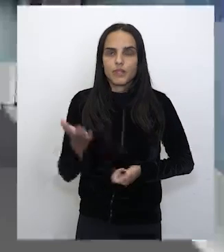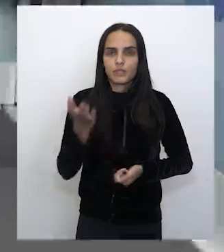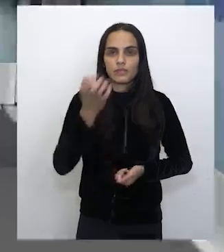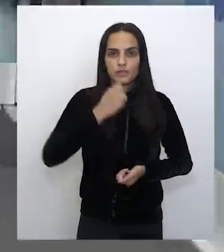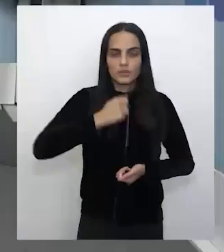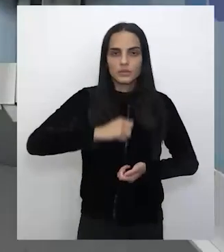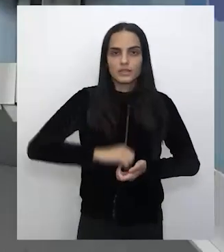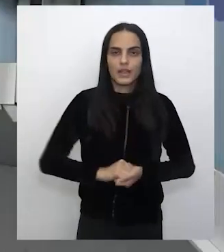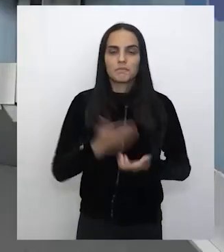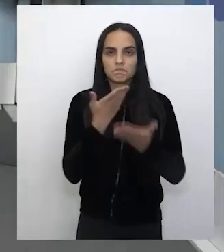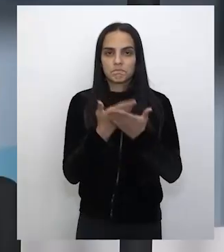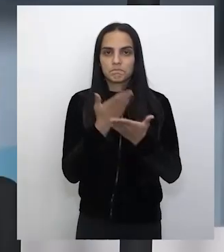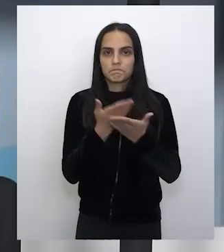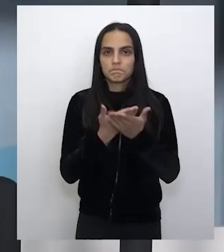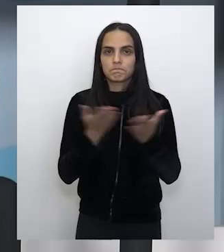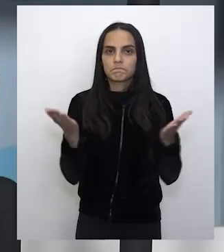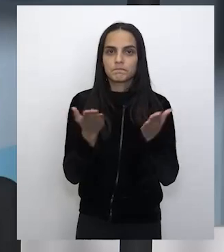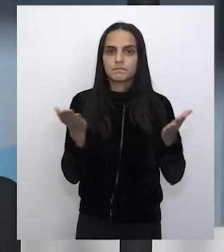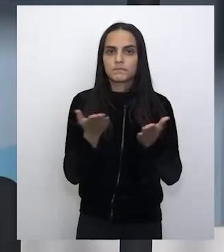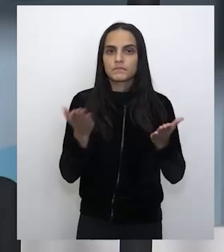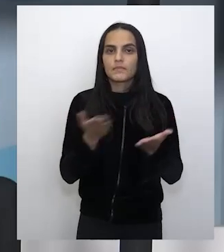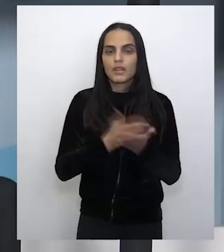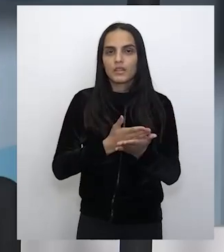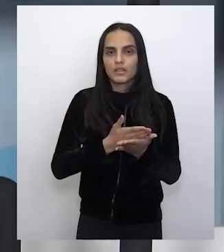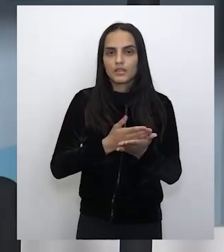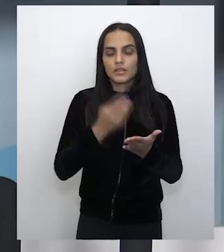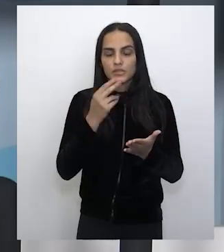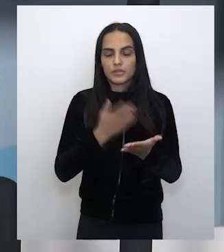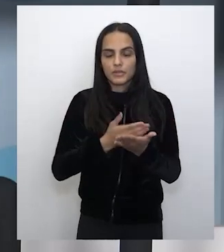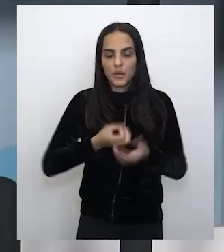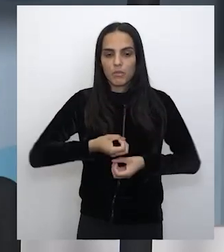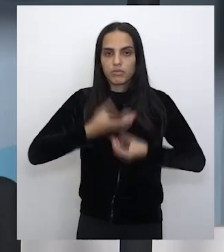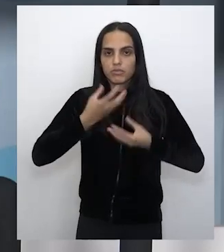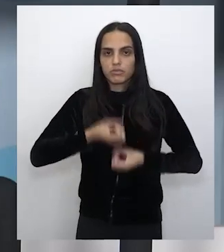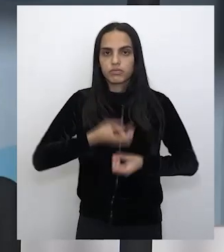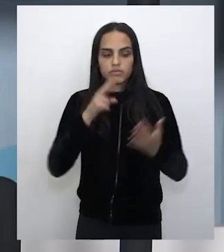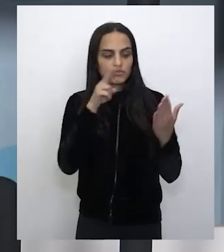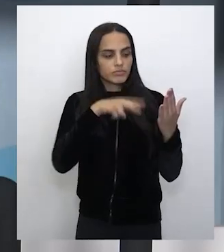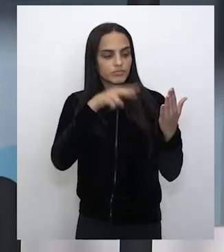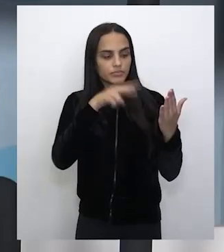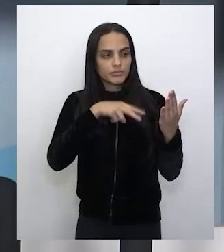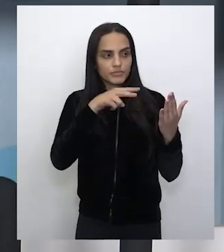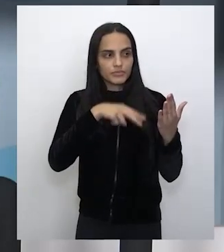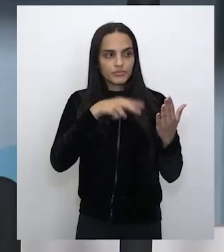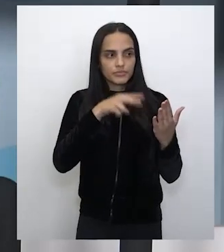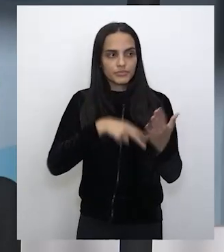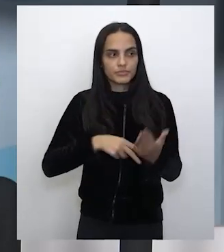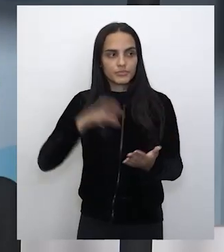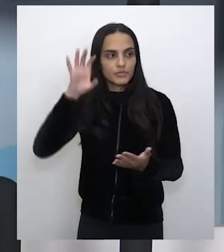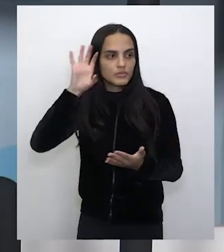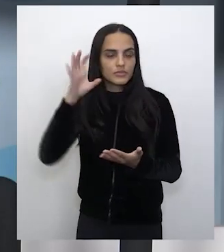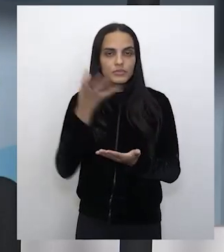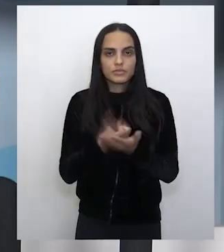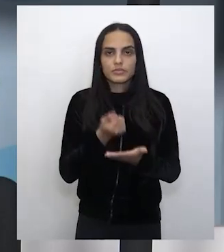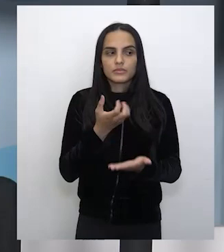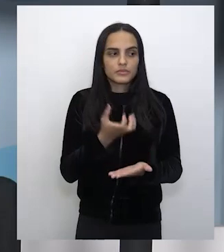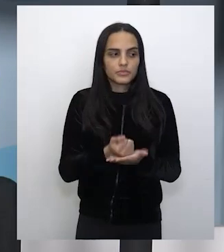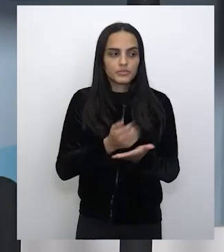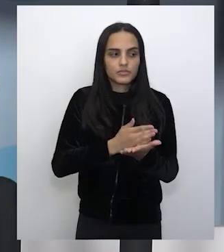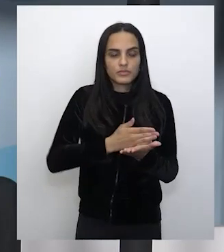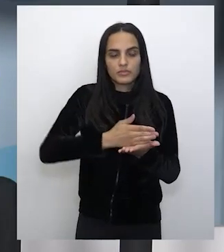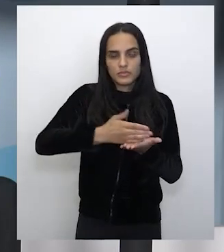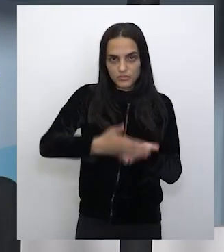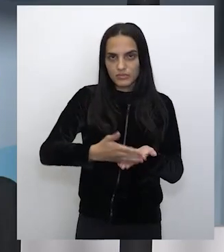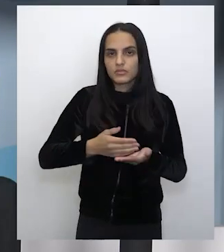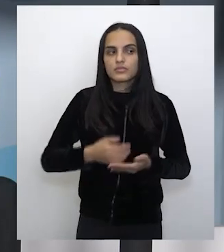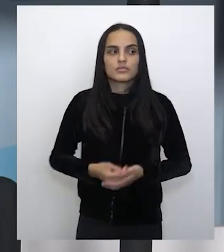já à aula de hoje. Nós vamos ler um poema. Na verdade, eu gravei o podcast para iniciar essa aula. Então, a gente inicia com